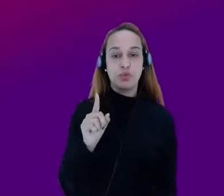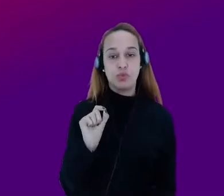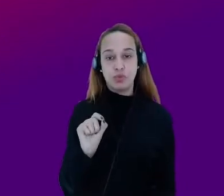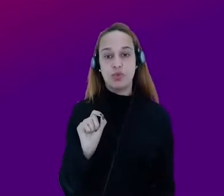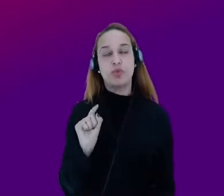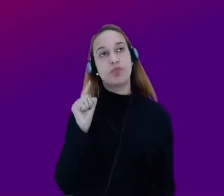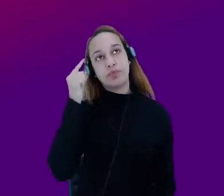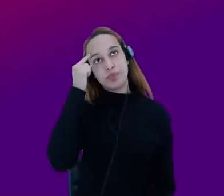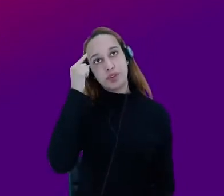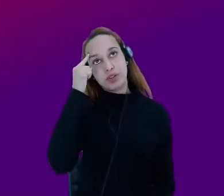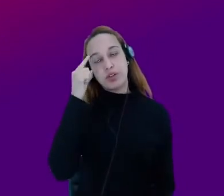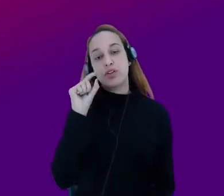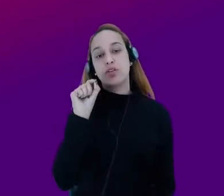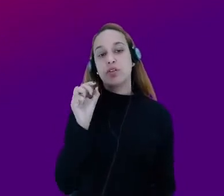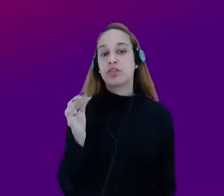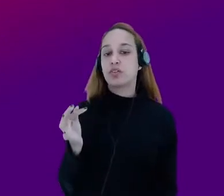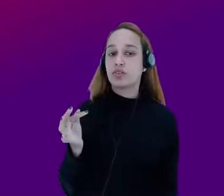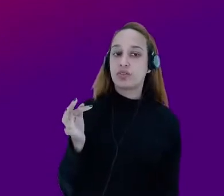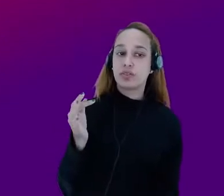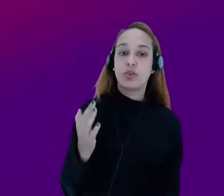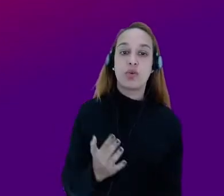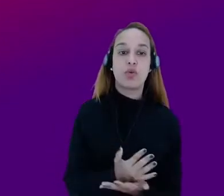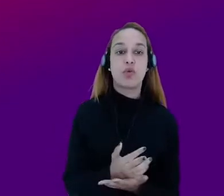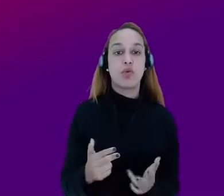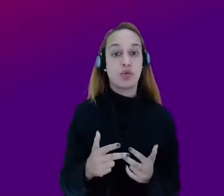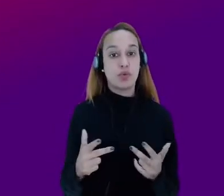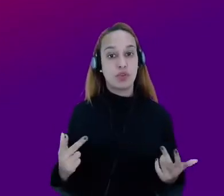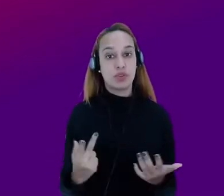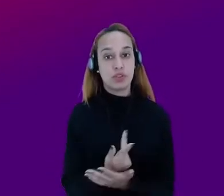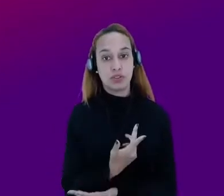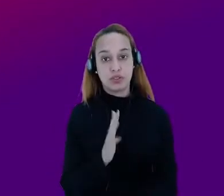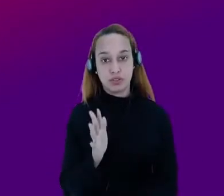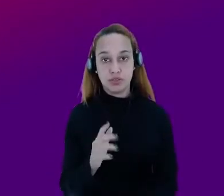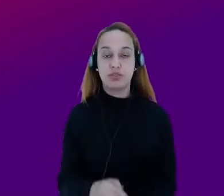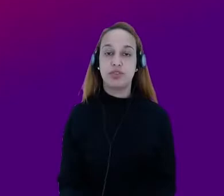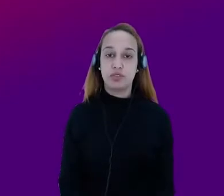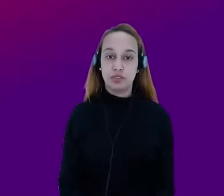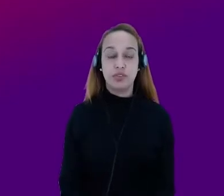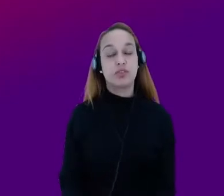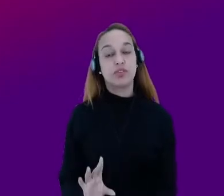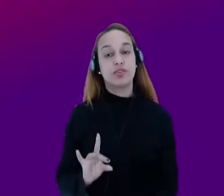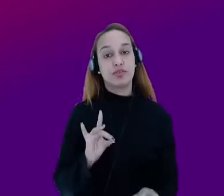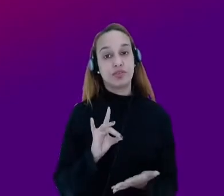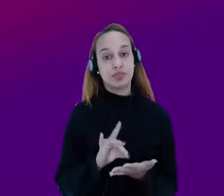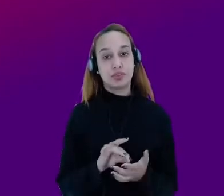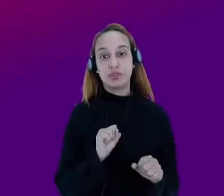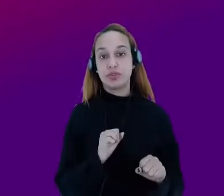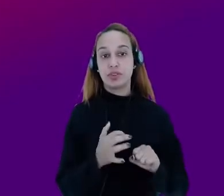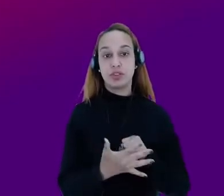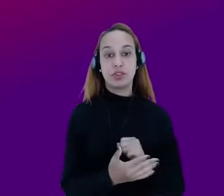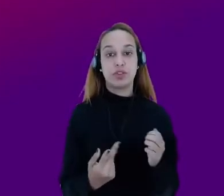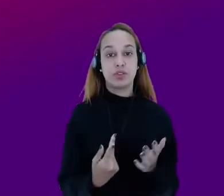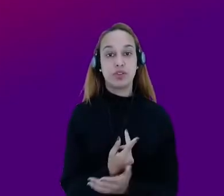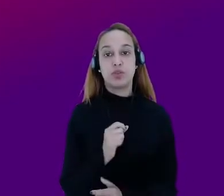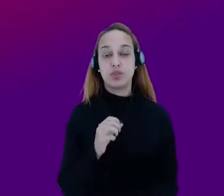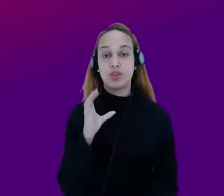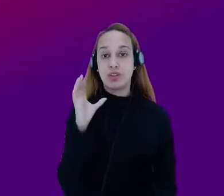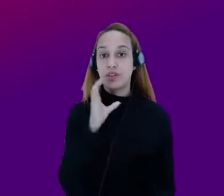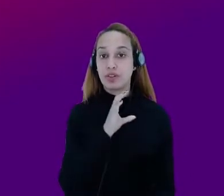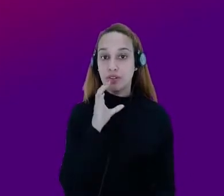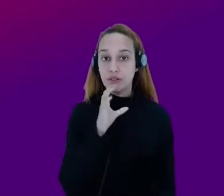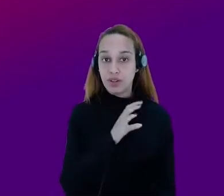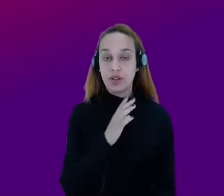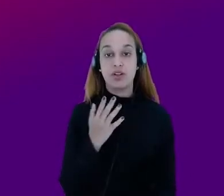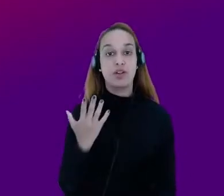para o futuro e até de algumas coisas que já estão acontecendo. É inegável que a pandemia acelerou muito a digitalização